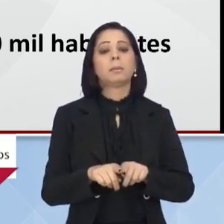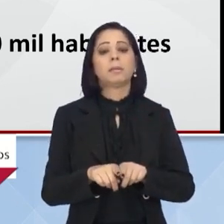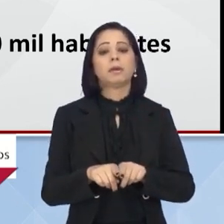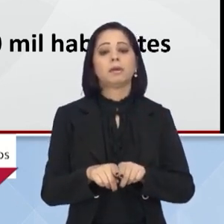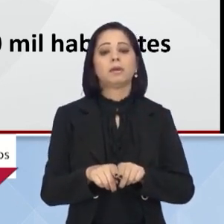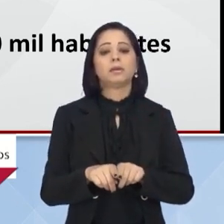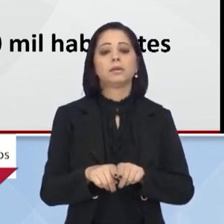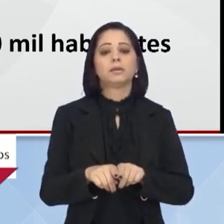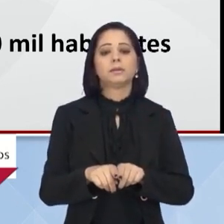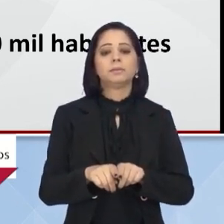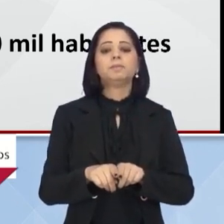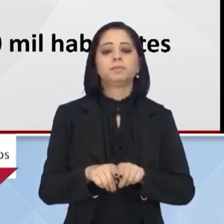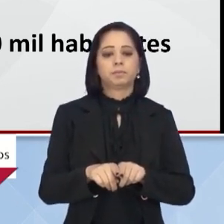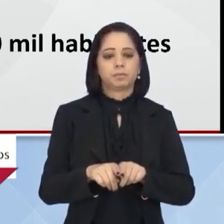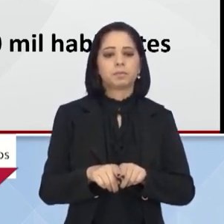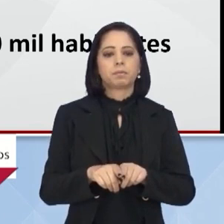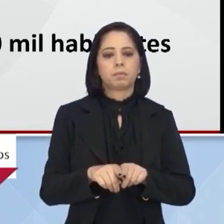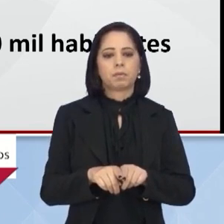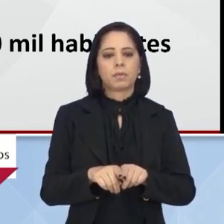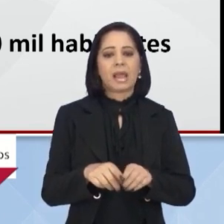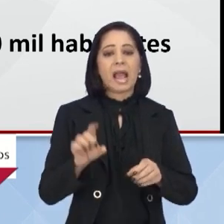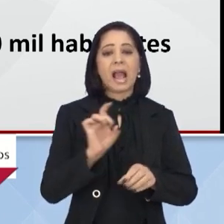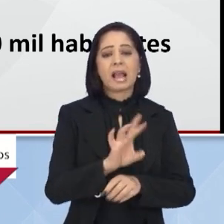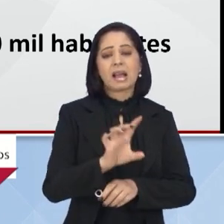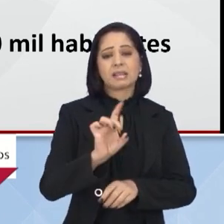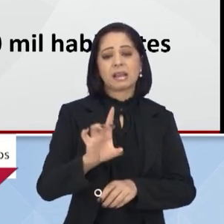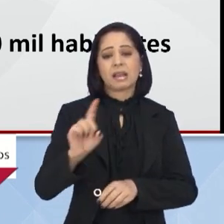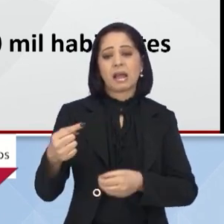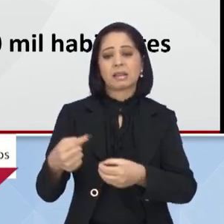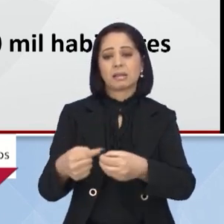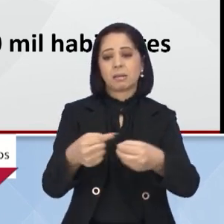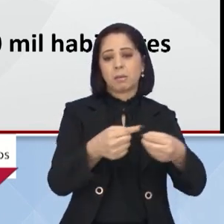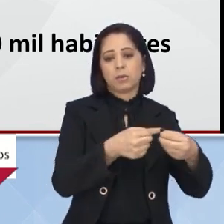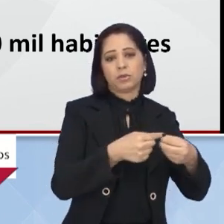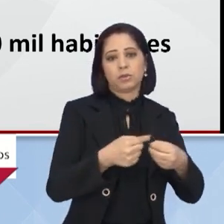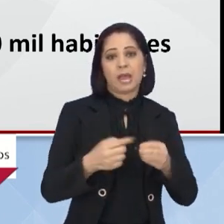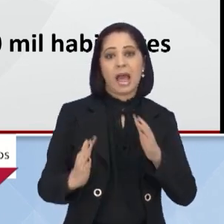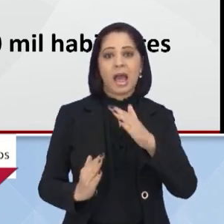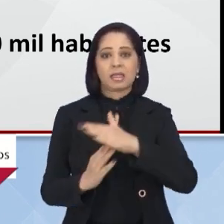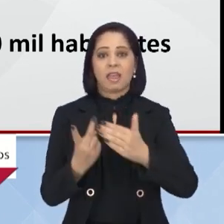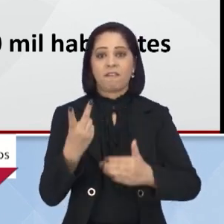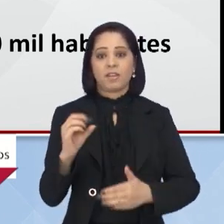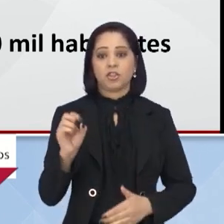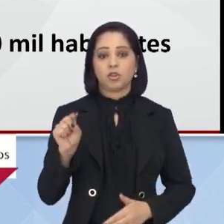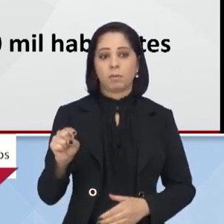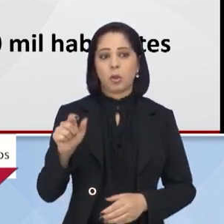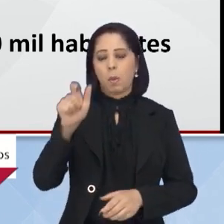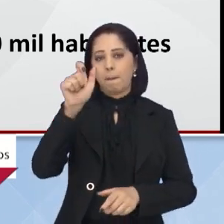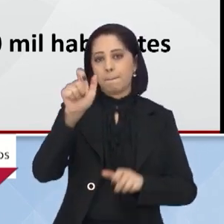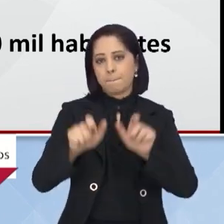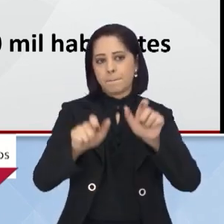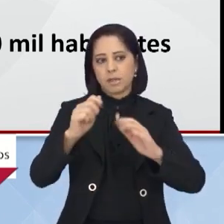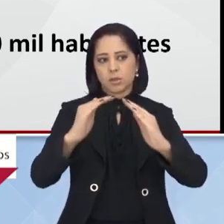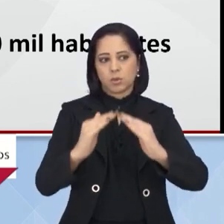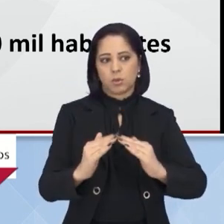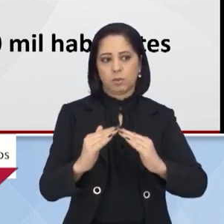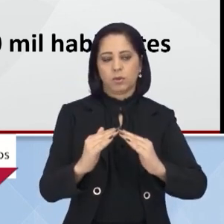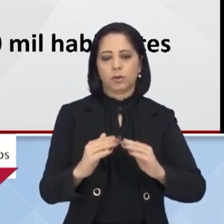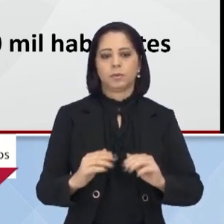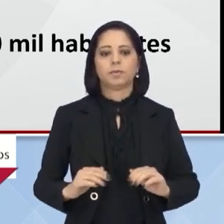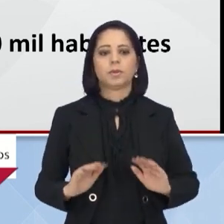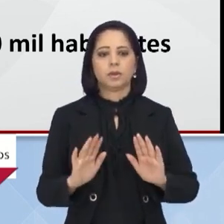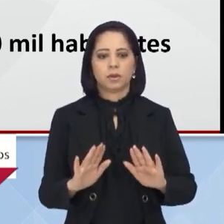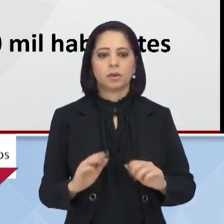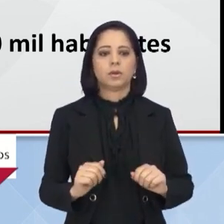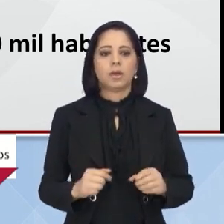as esp as especificidades eh concernentes aos municípios da até 20.000 habitantes né mas já de de plano eu já posso dizer que os